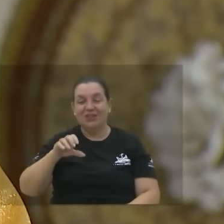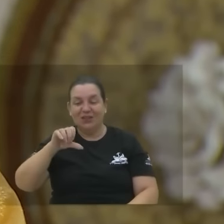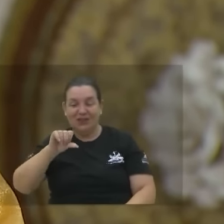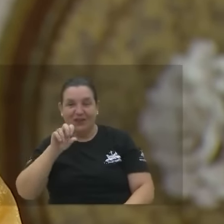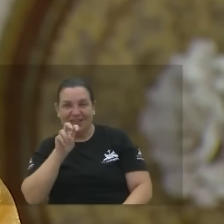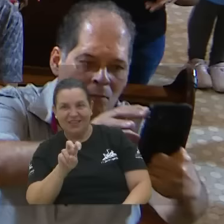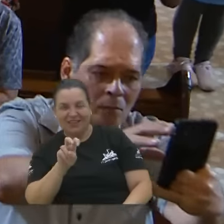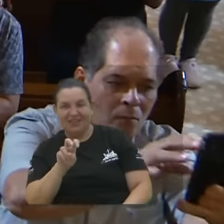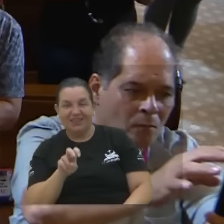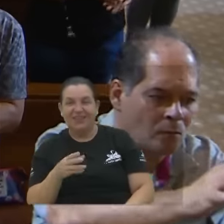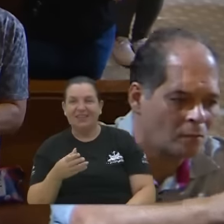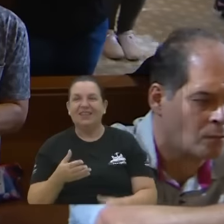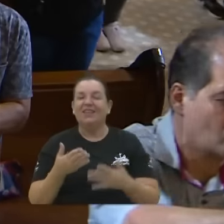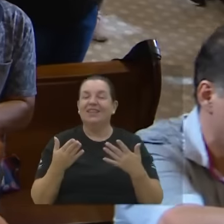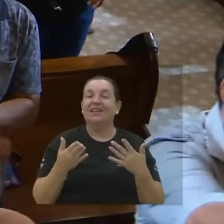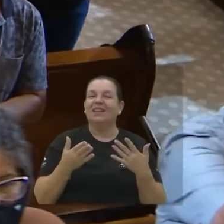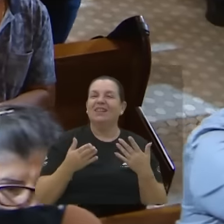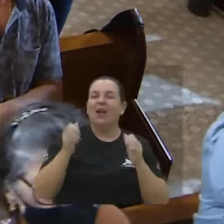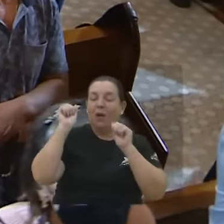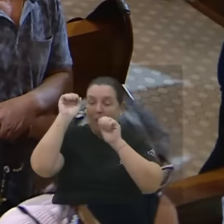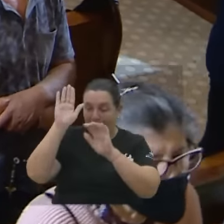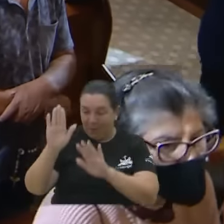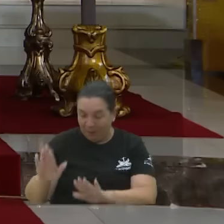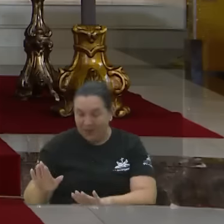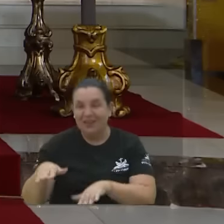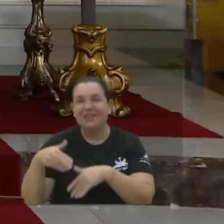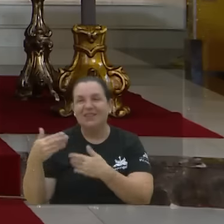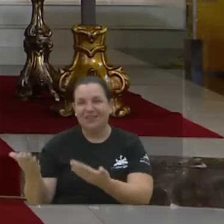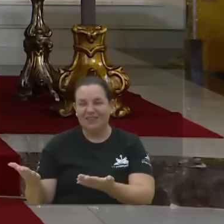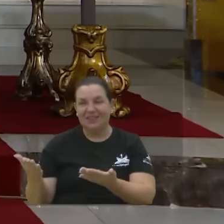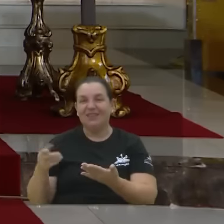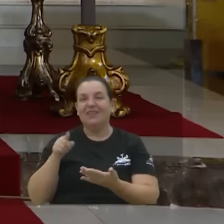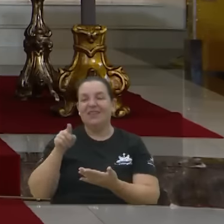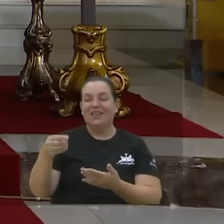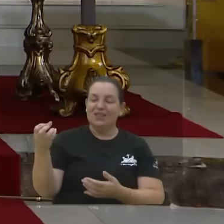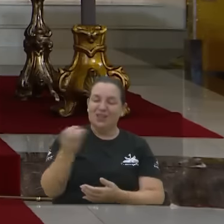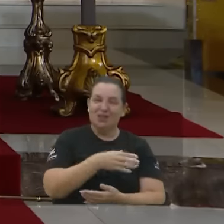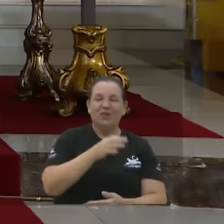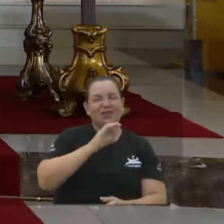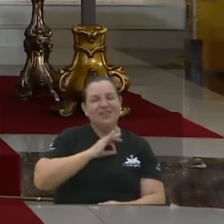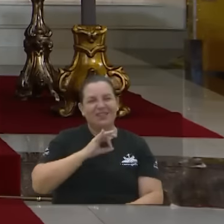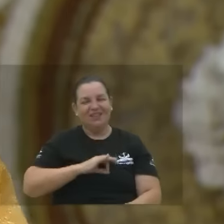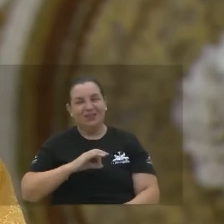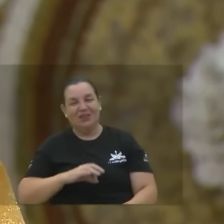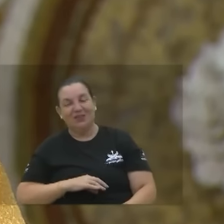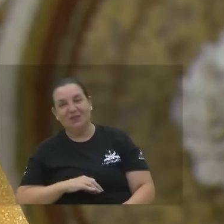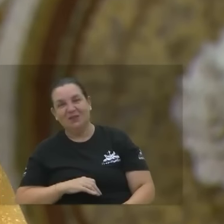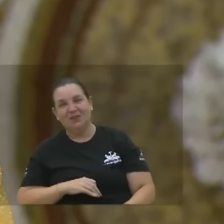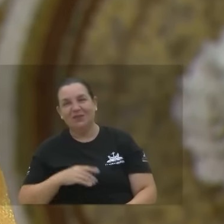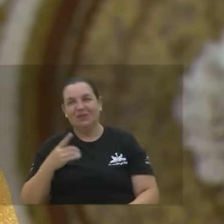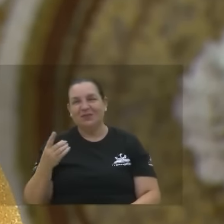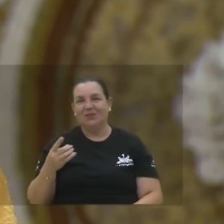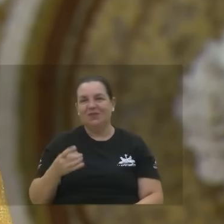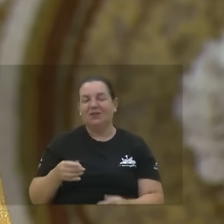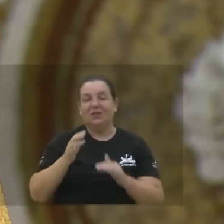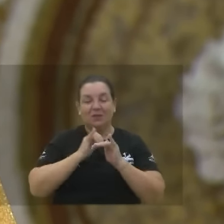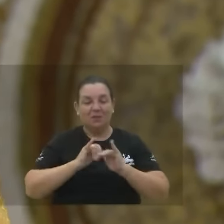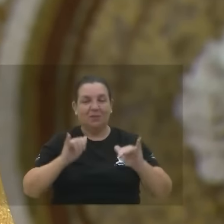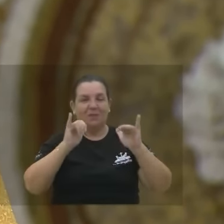95, Dom Alberto ordenou, esse novo sacerdote pregava